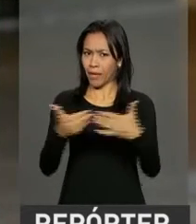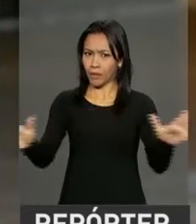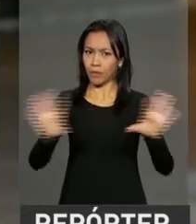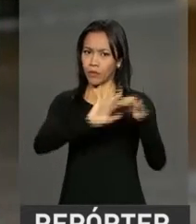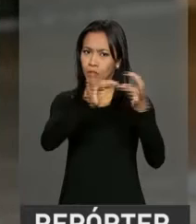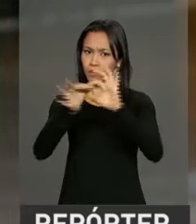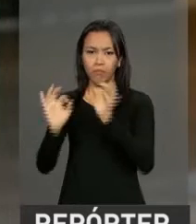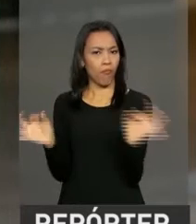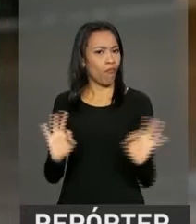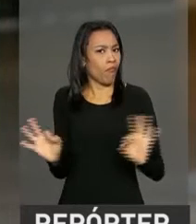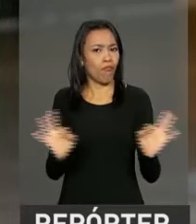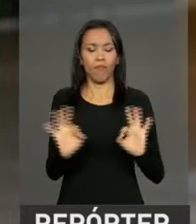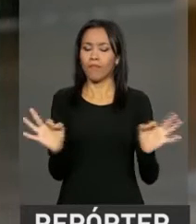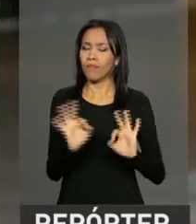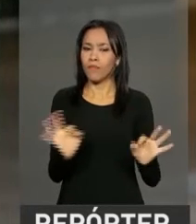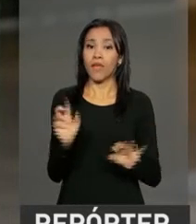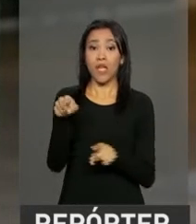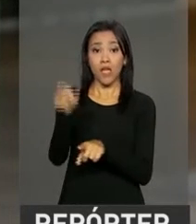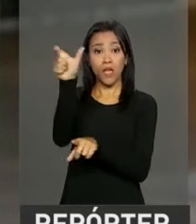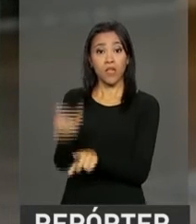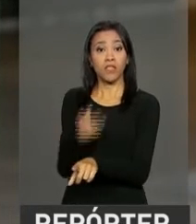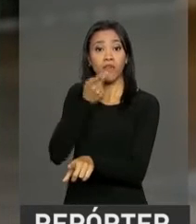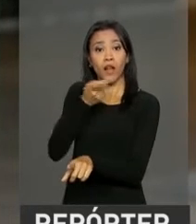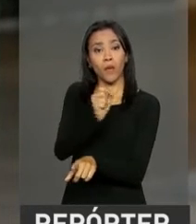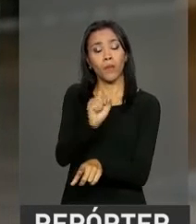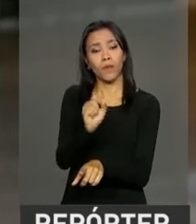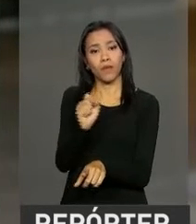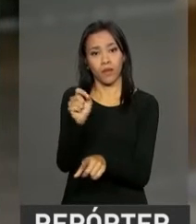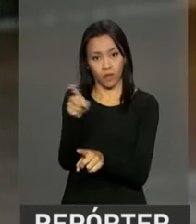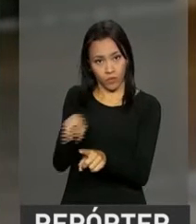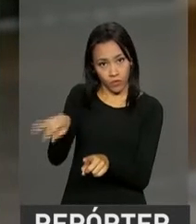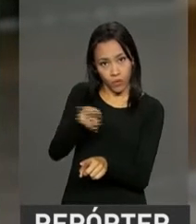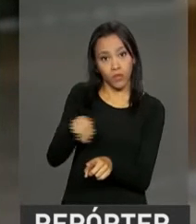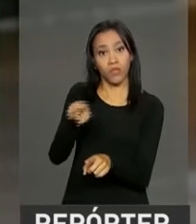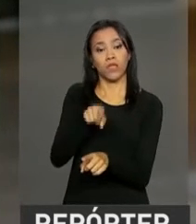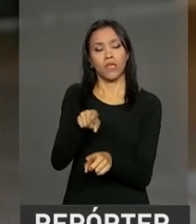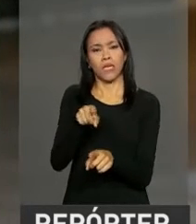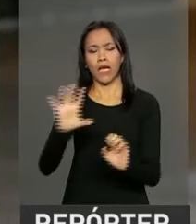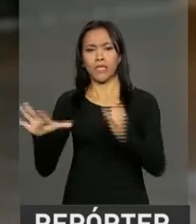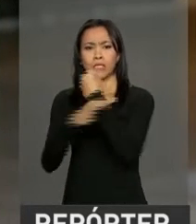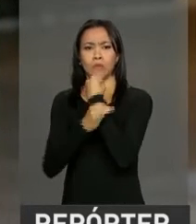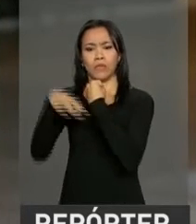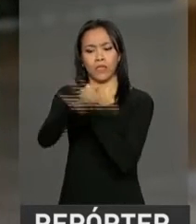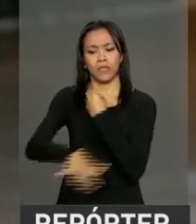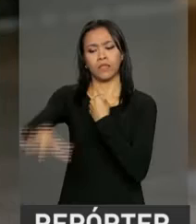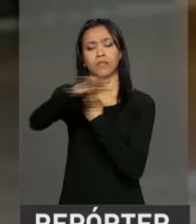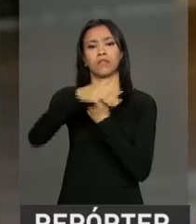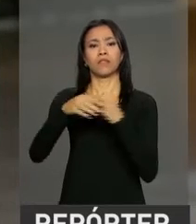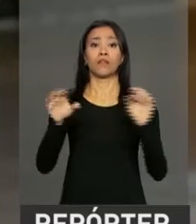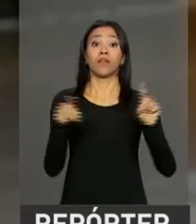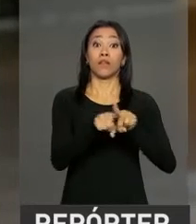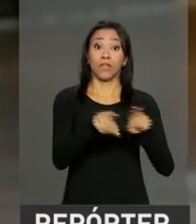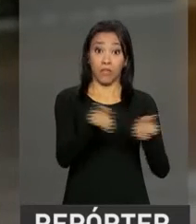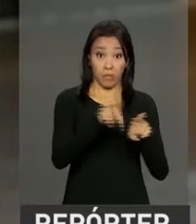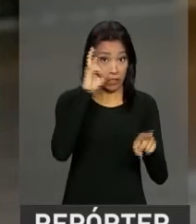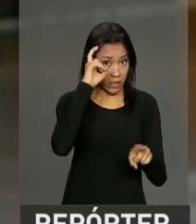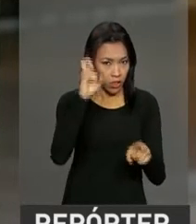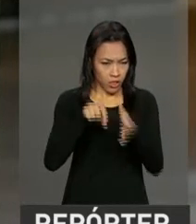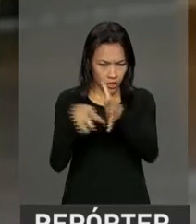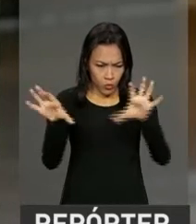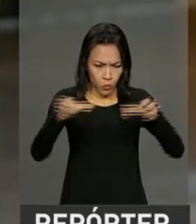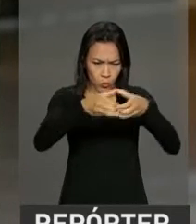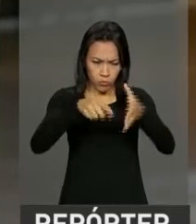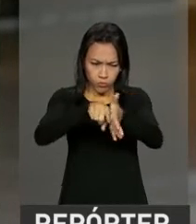segundo eles afirmaram a integração das áreas da segurança pública da inteligência e da defesa com as forças